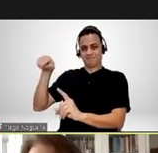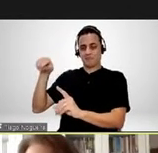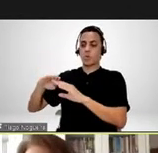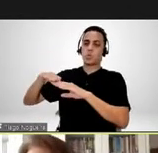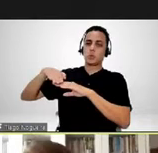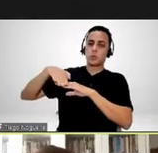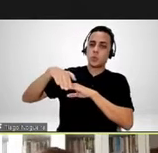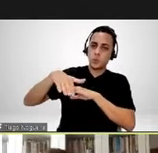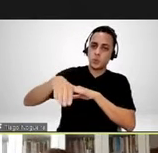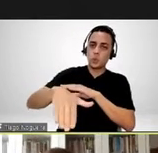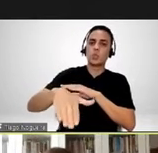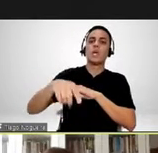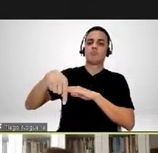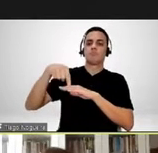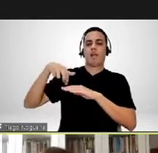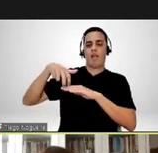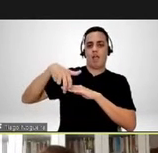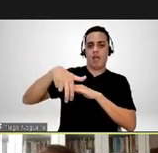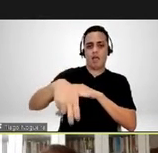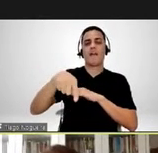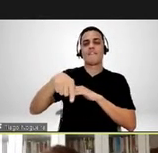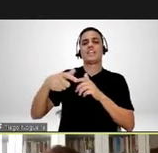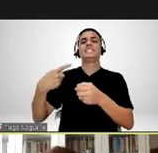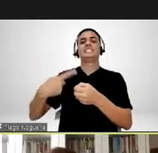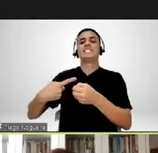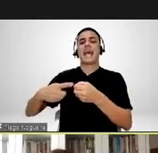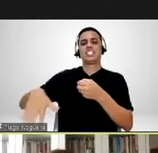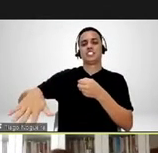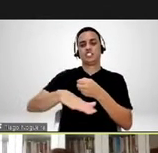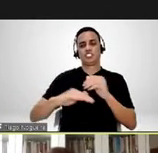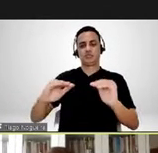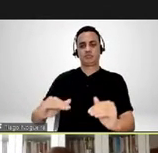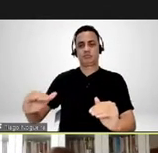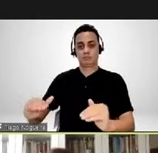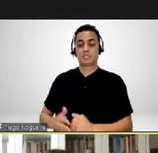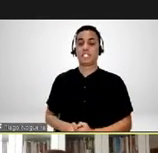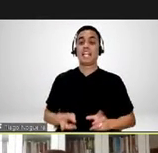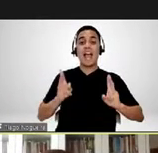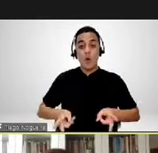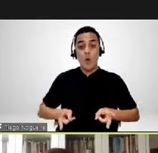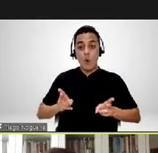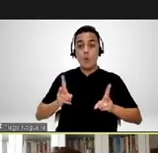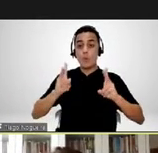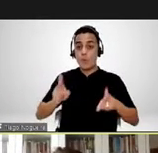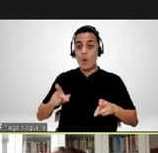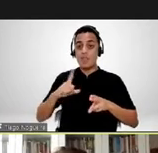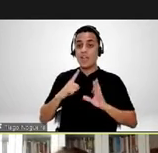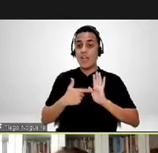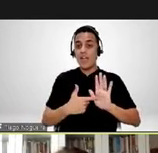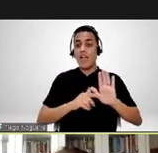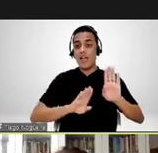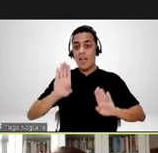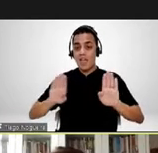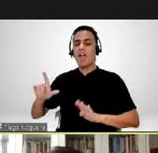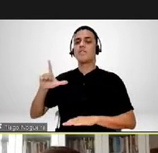vai, né, para a Cidade Baixa. Então, na hora que estava tendo essa exposição, houve essa